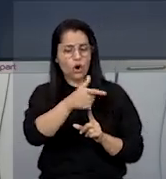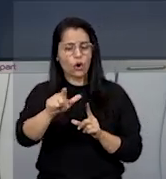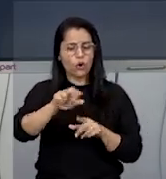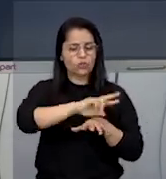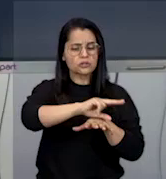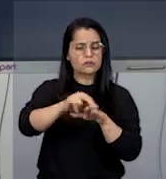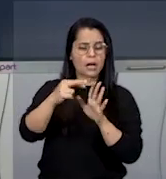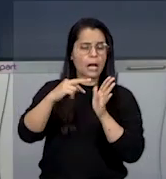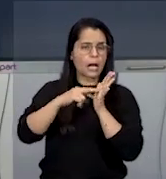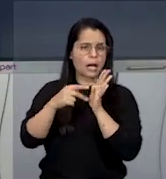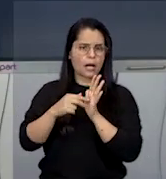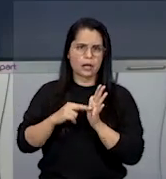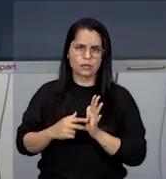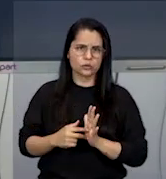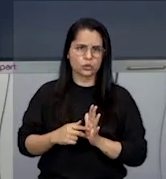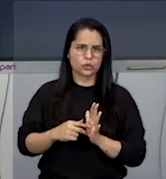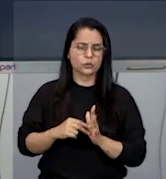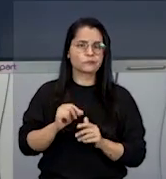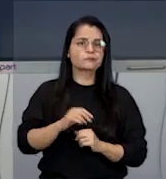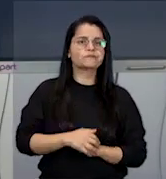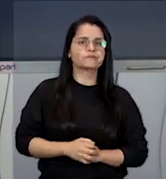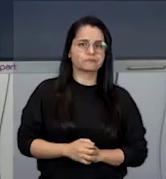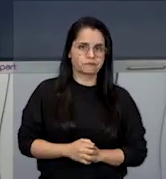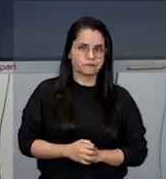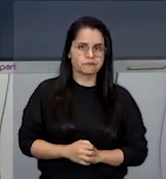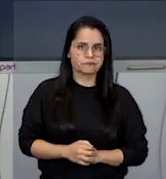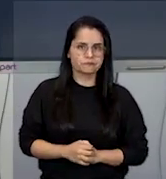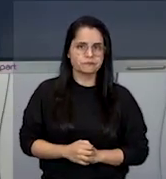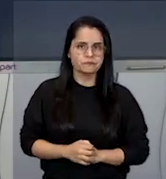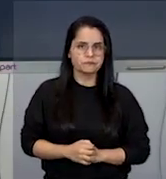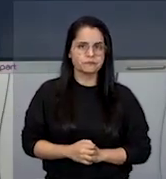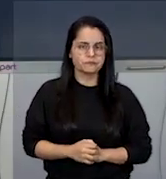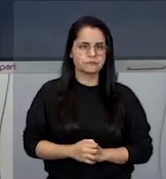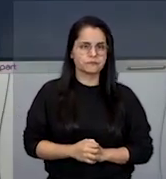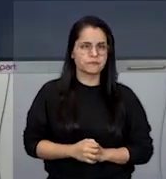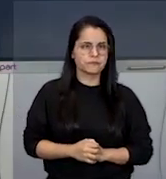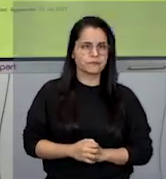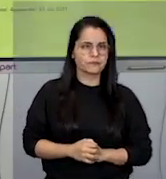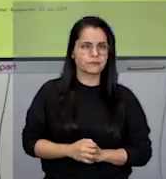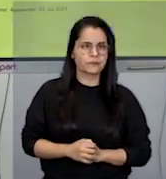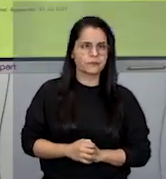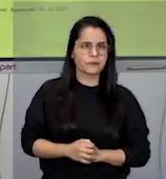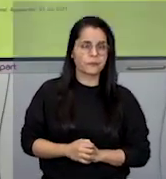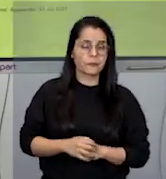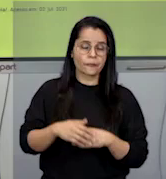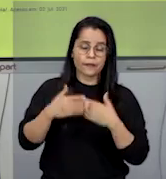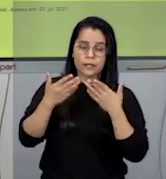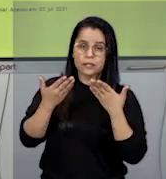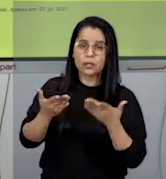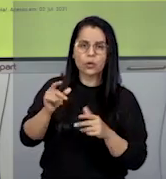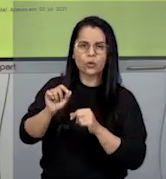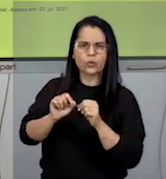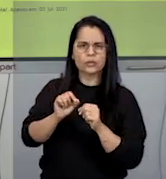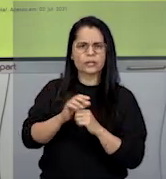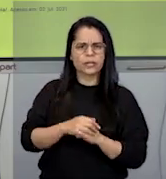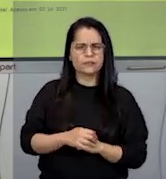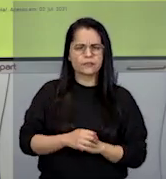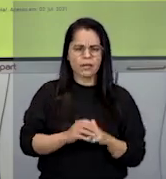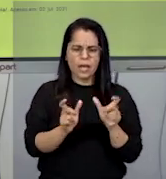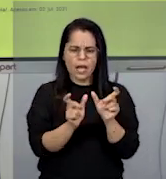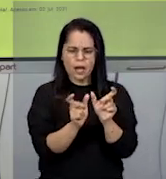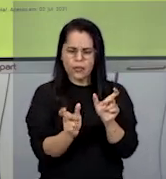conceito polissemos, que significa muitas coisas com o mesmo nome. Bom, a